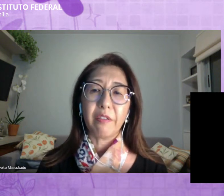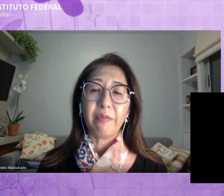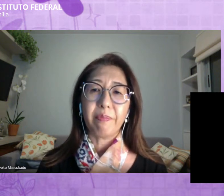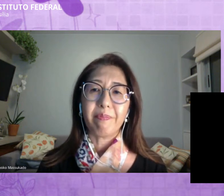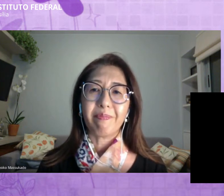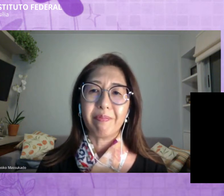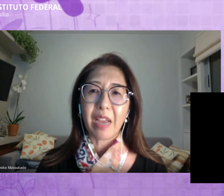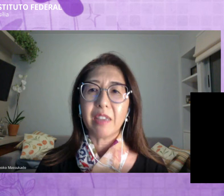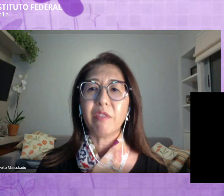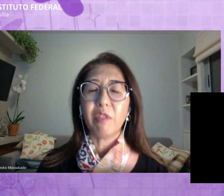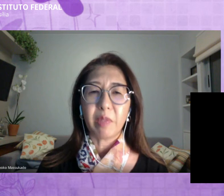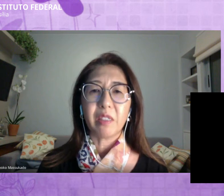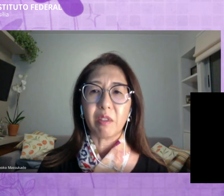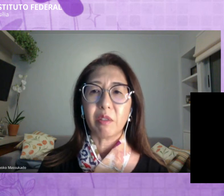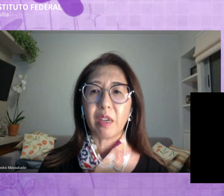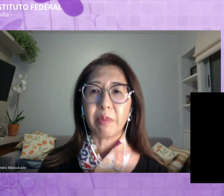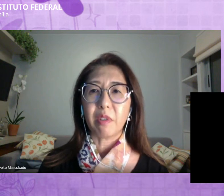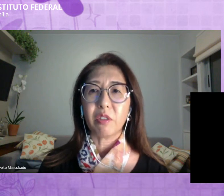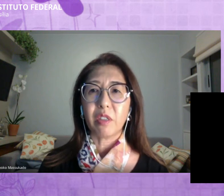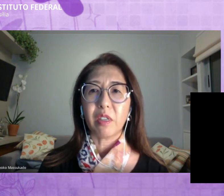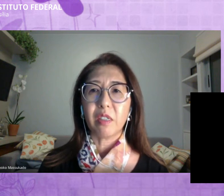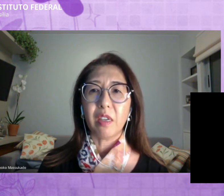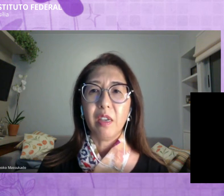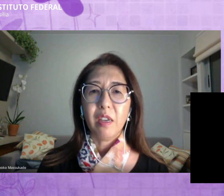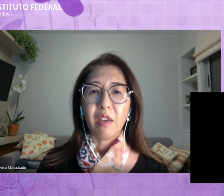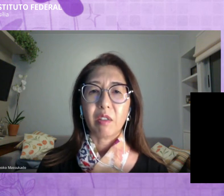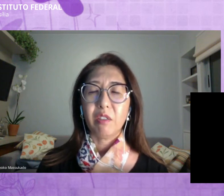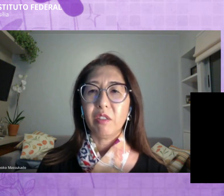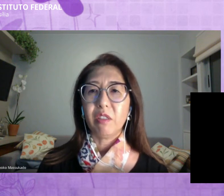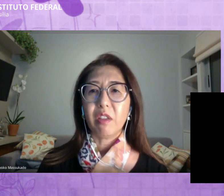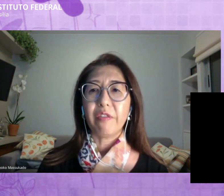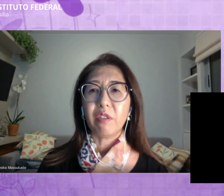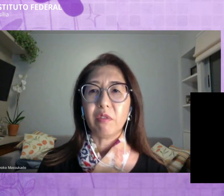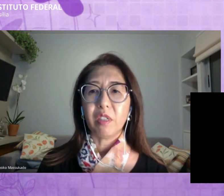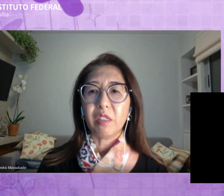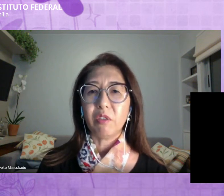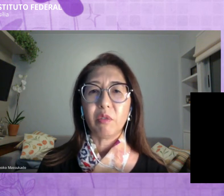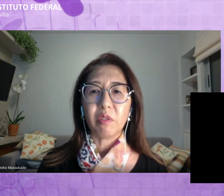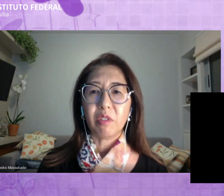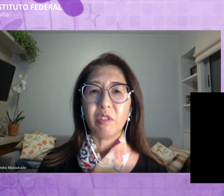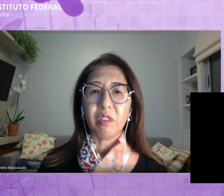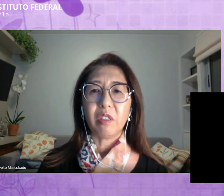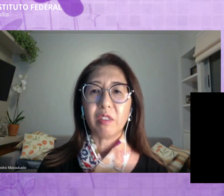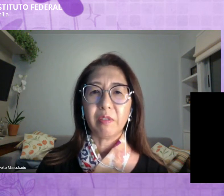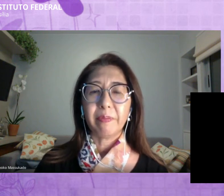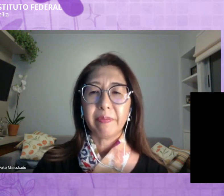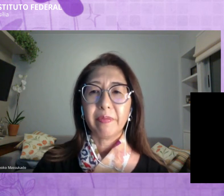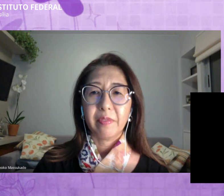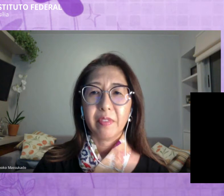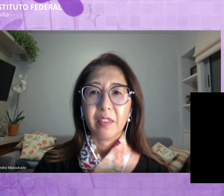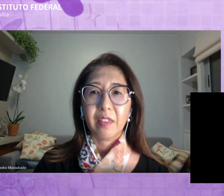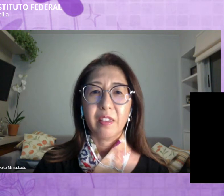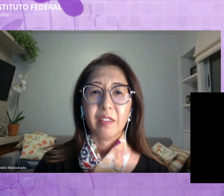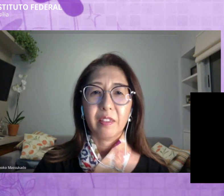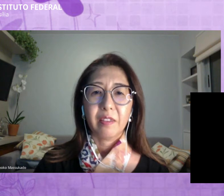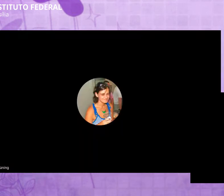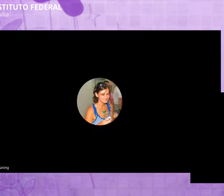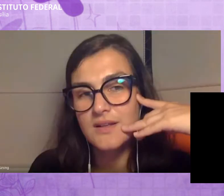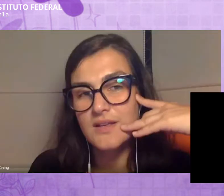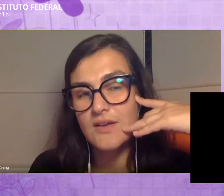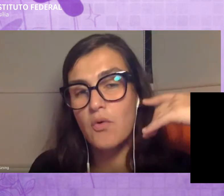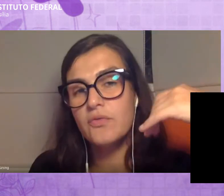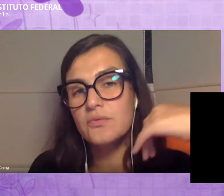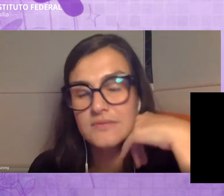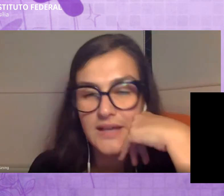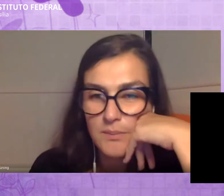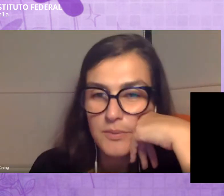precisa dar essa formação, sabe? Eu acho que esse é o grande desafio das instituições de ensino. Eu acho